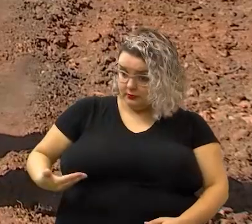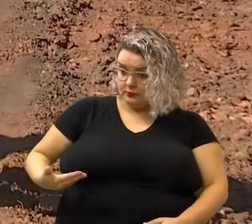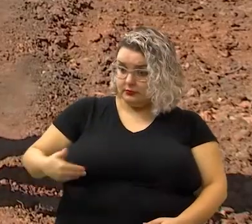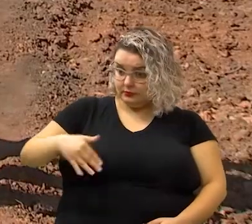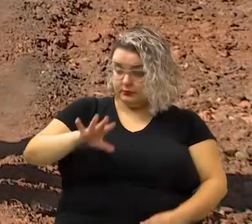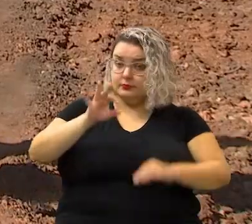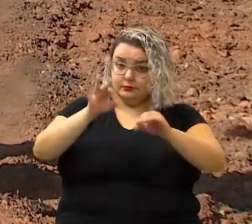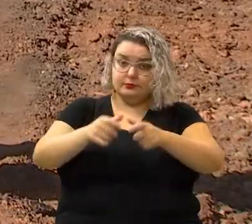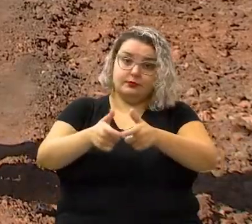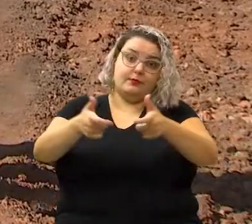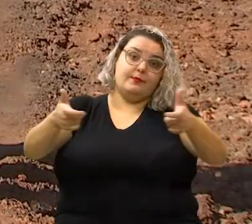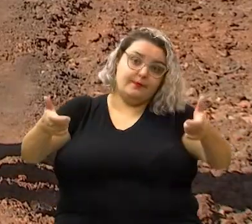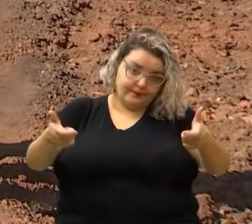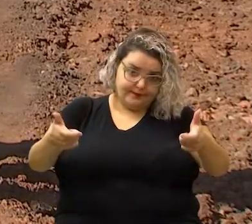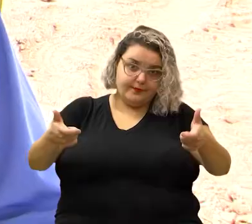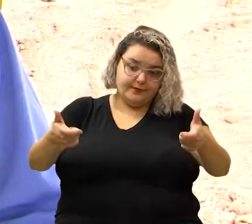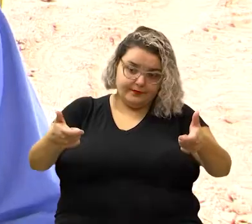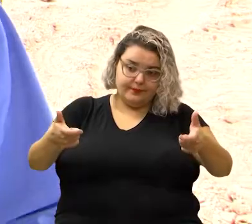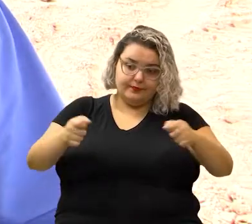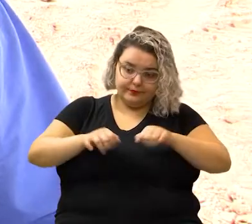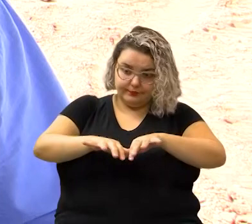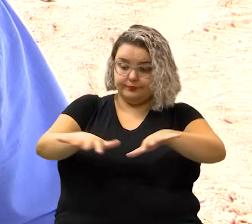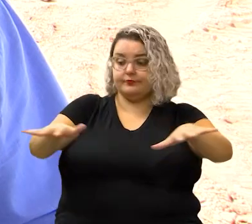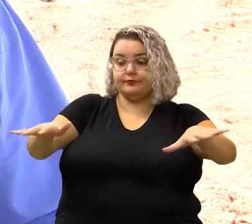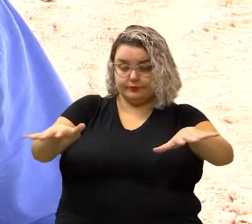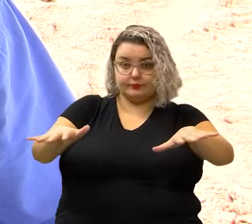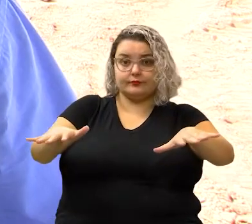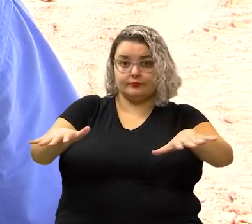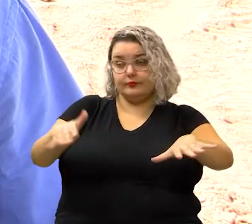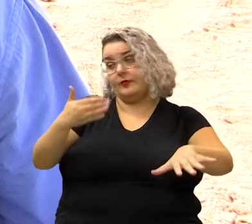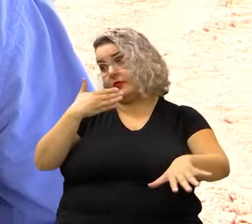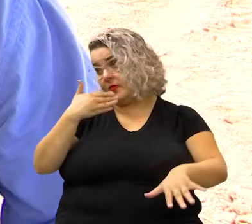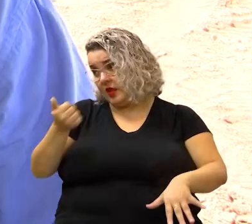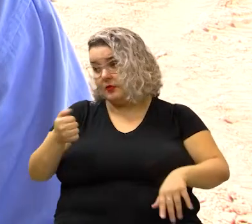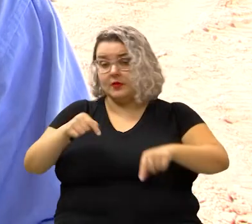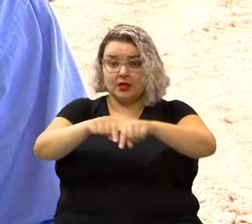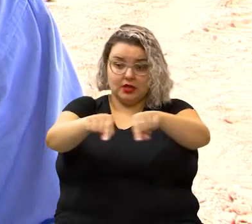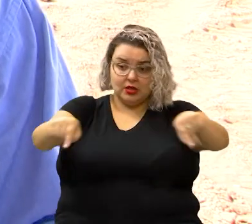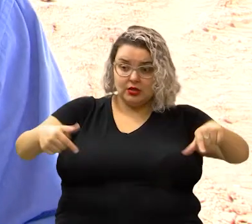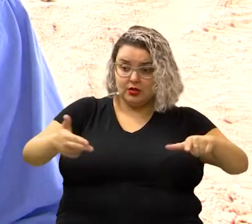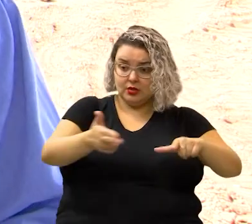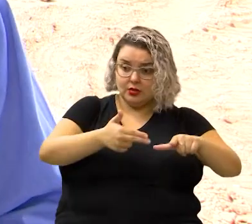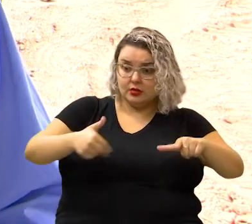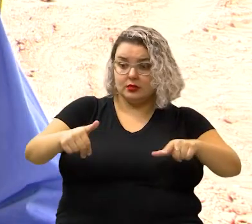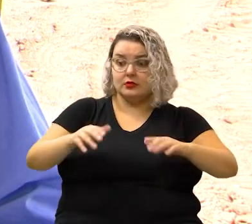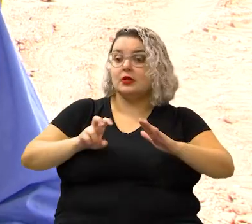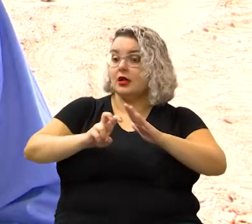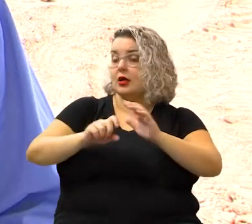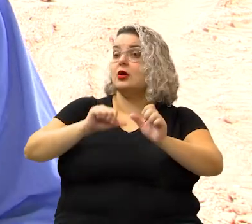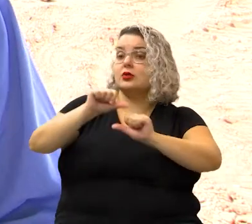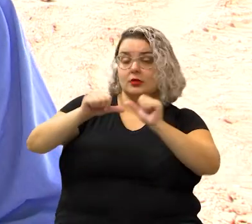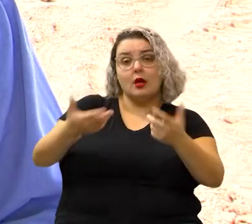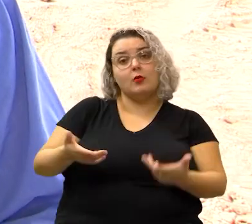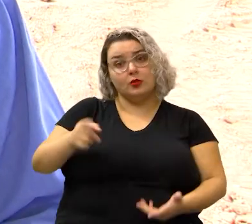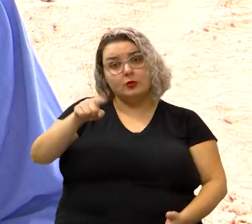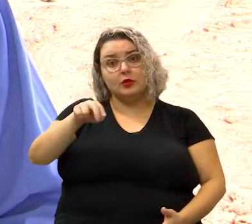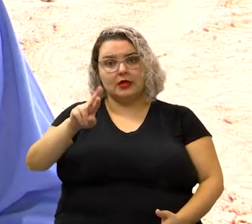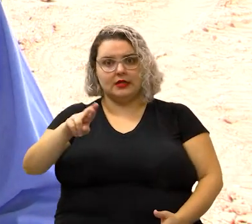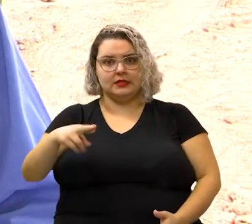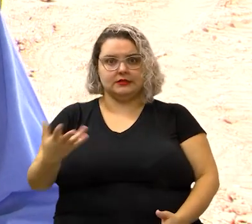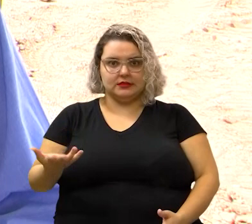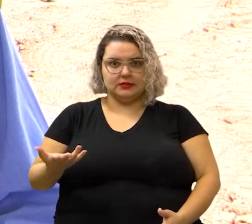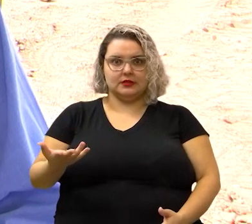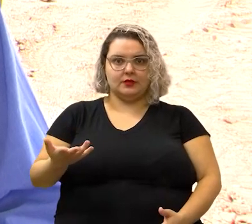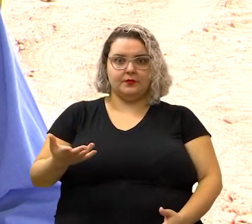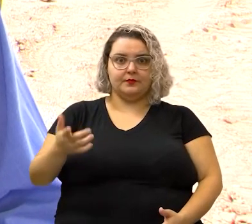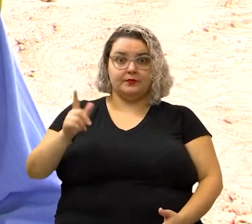mais viável maior com bastante amplitude que ficaria melhor a planta da creche então mudou por essa questão